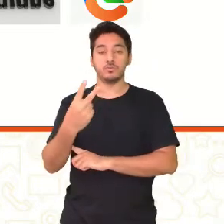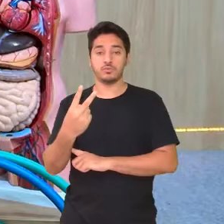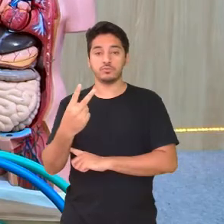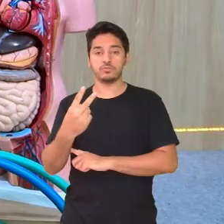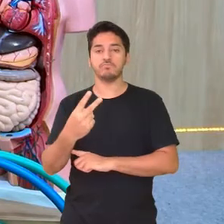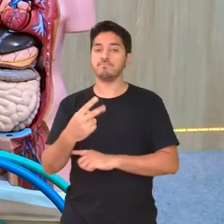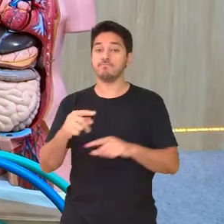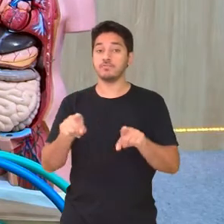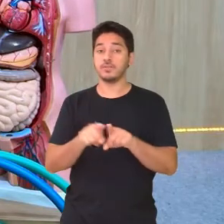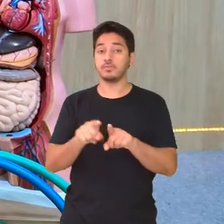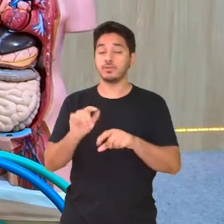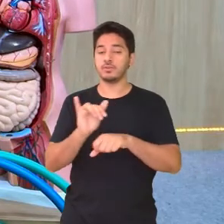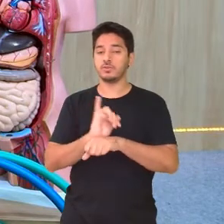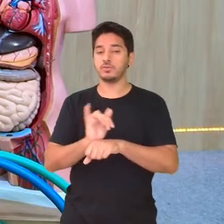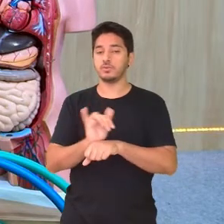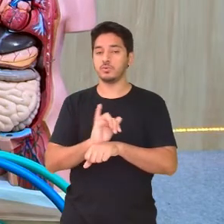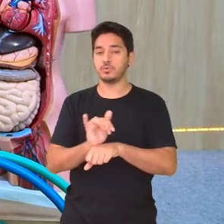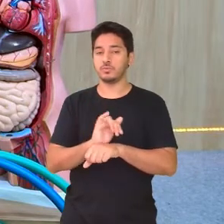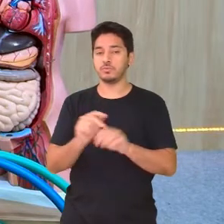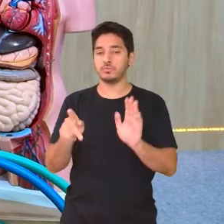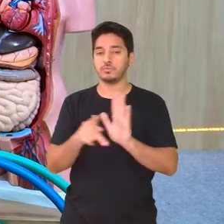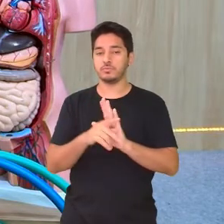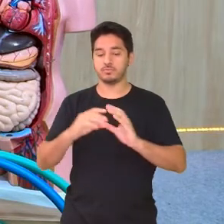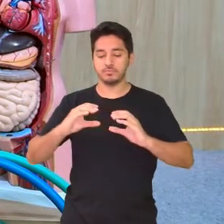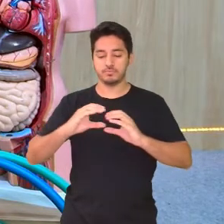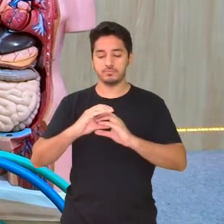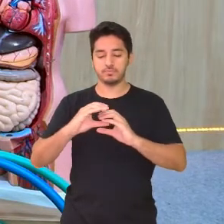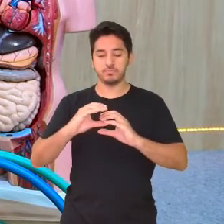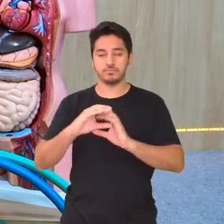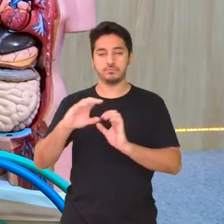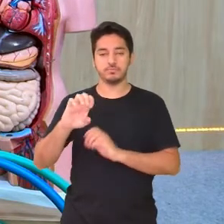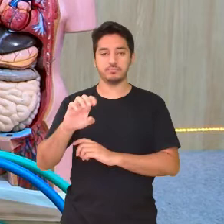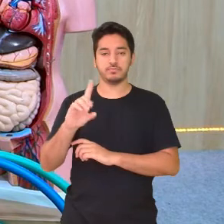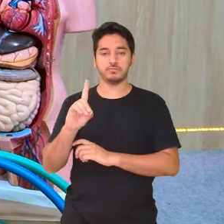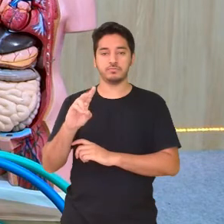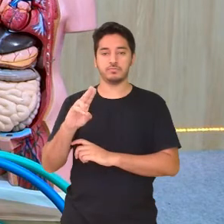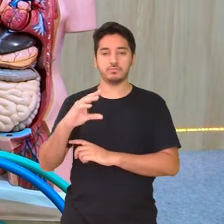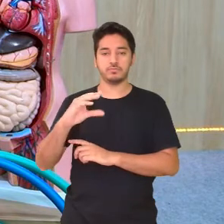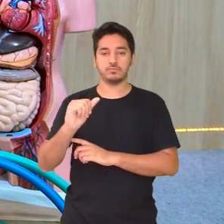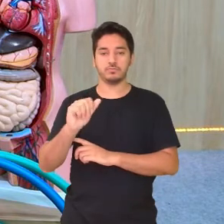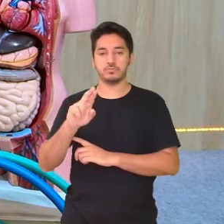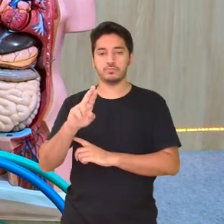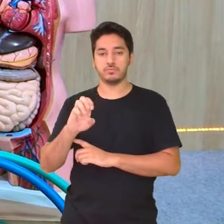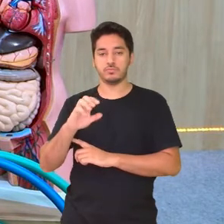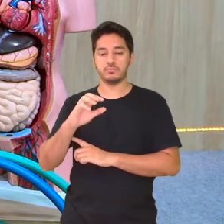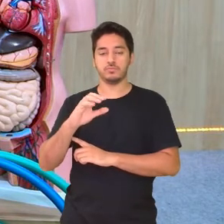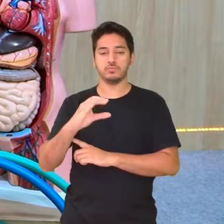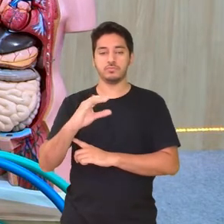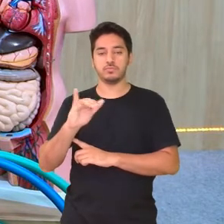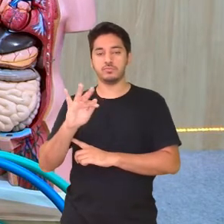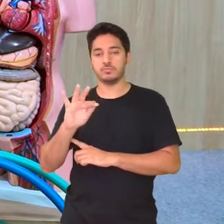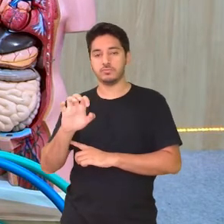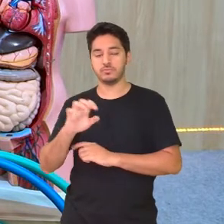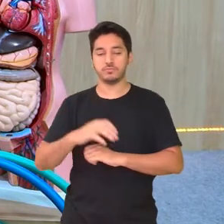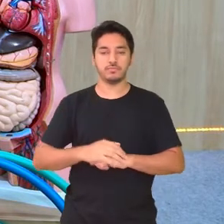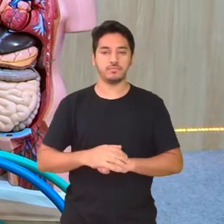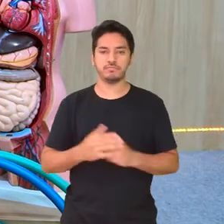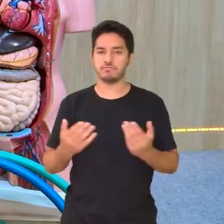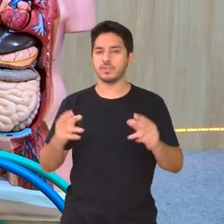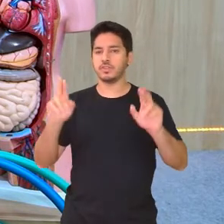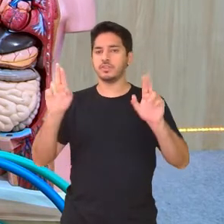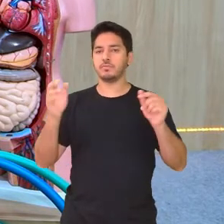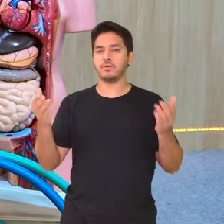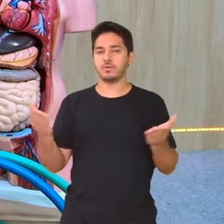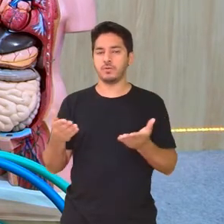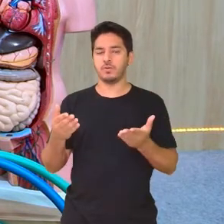no canal do Educa Recife. Mas vamos lá iniciar com essa temática que é tão interessante, tão